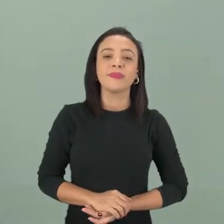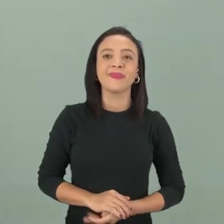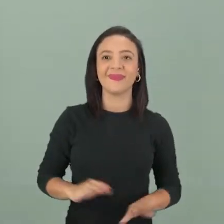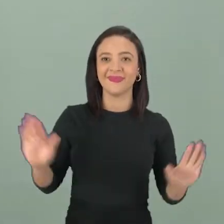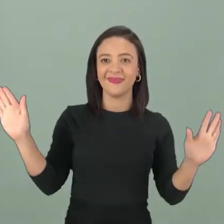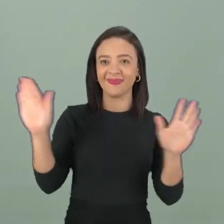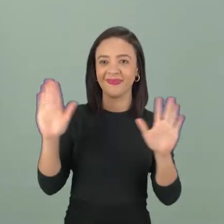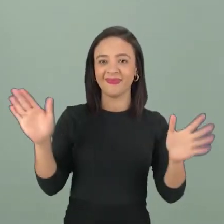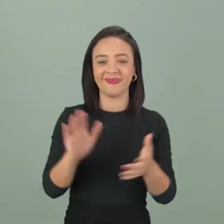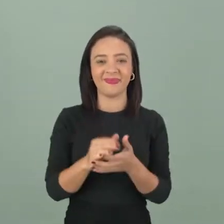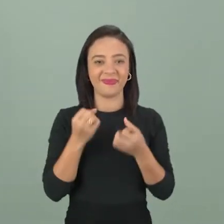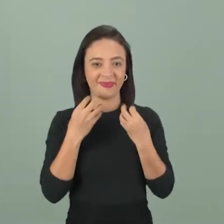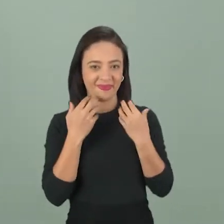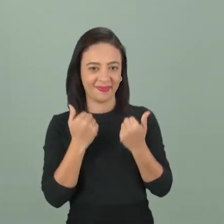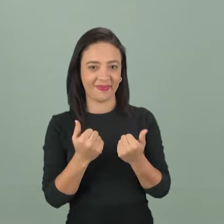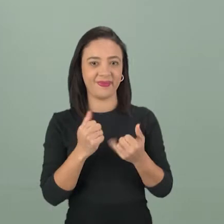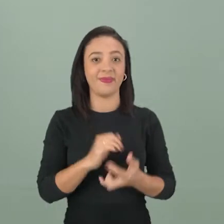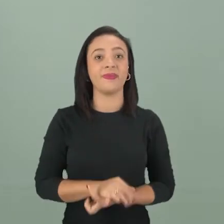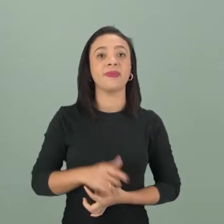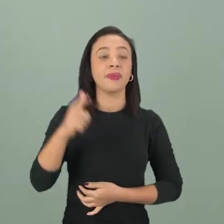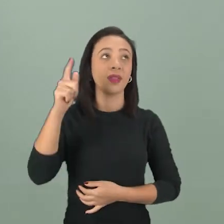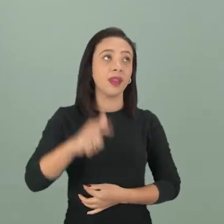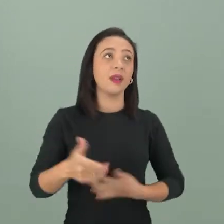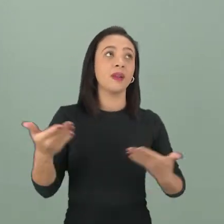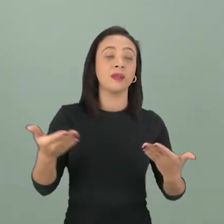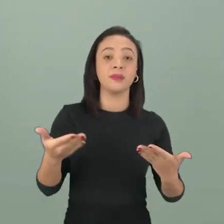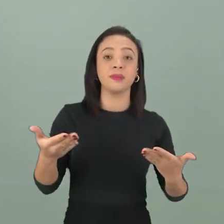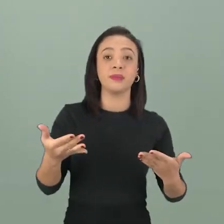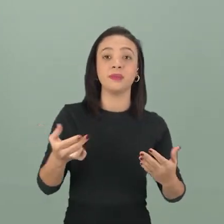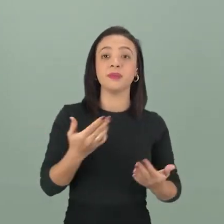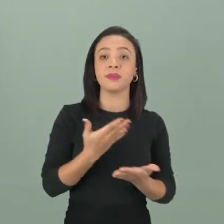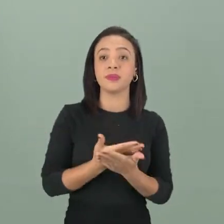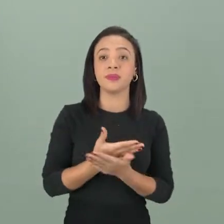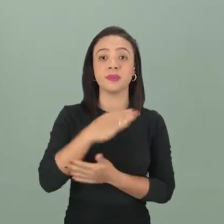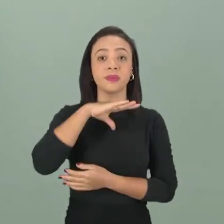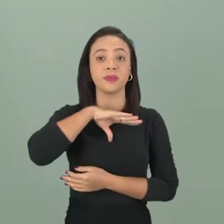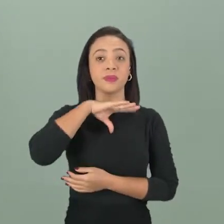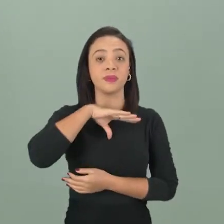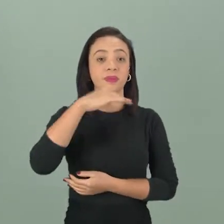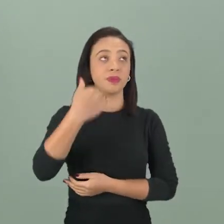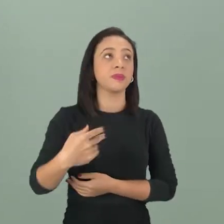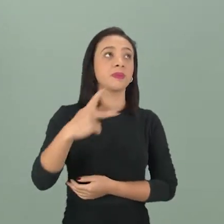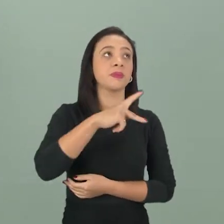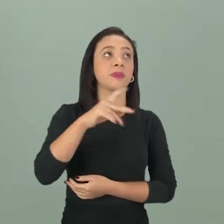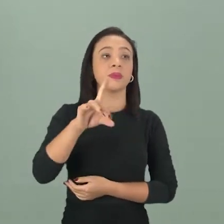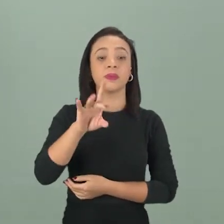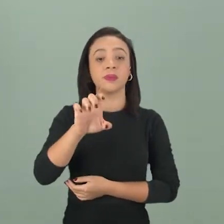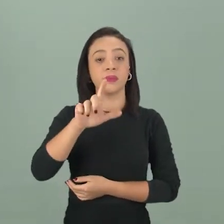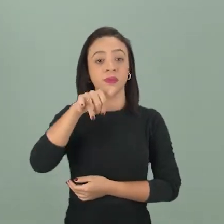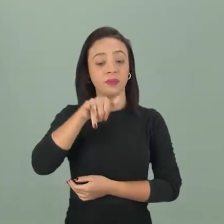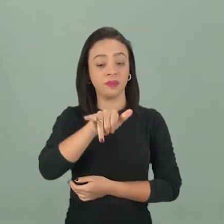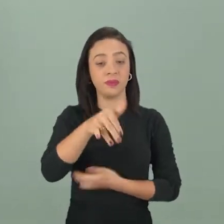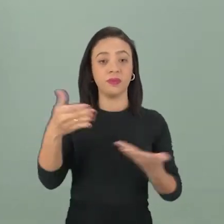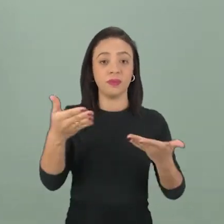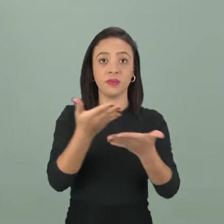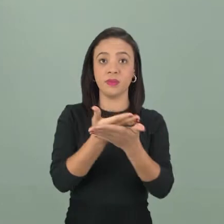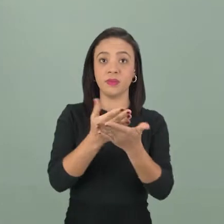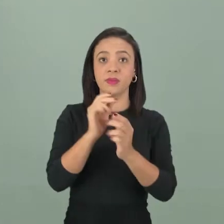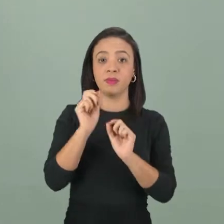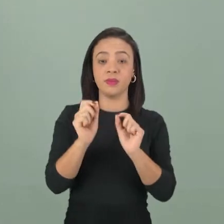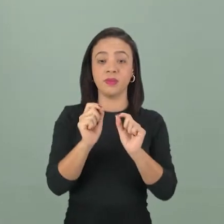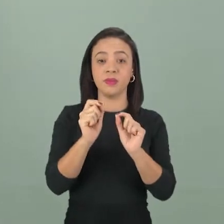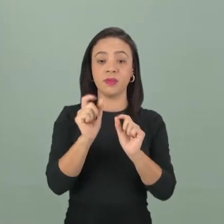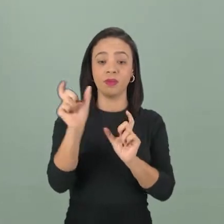o Olá pessoal tudo bem estou de volta para mais uma aula de português sua professora da linha Vamos trabalhar